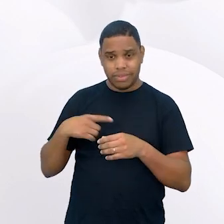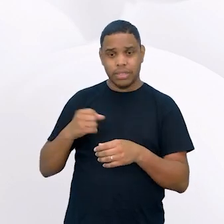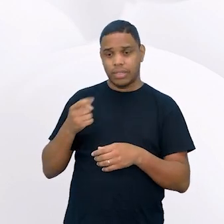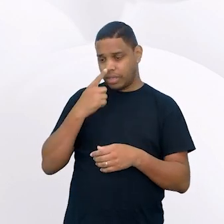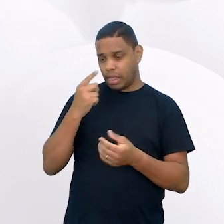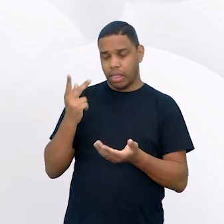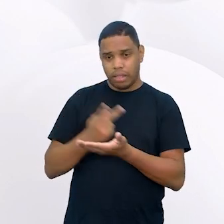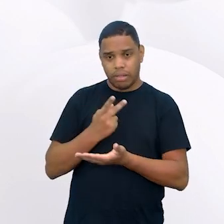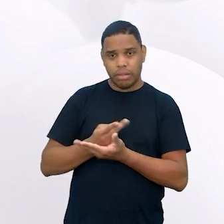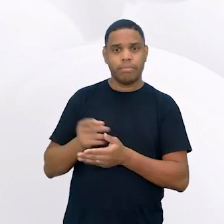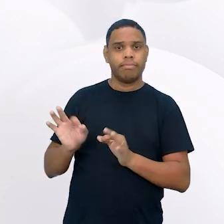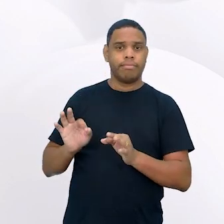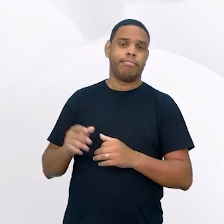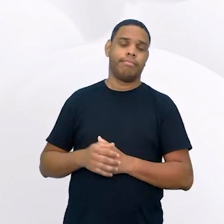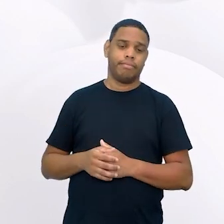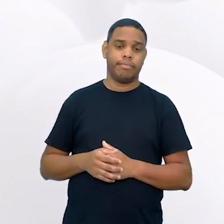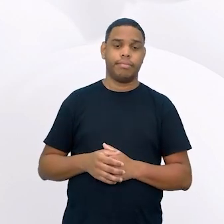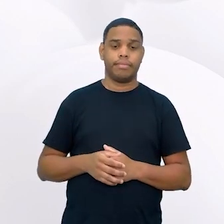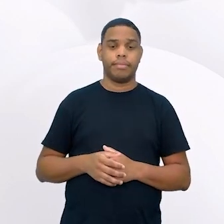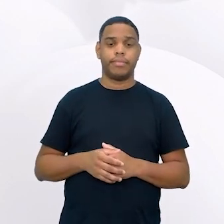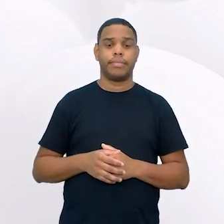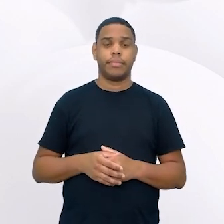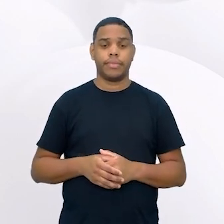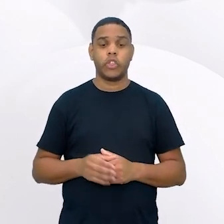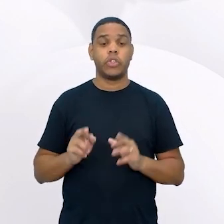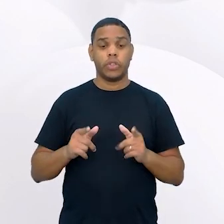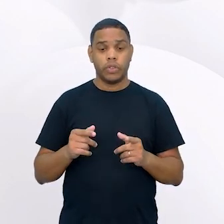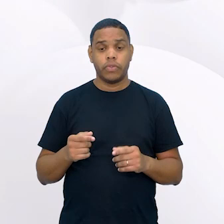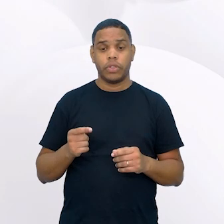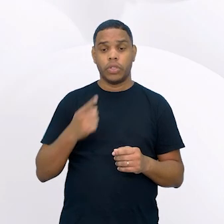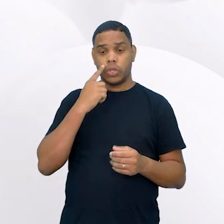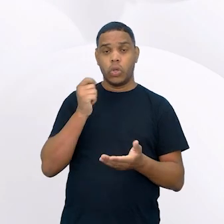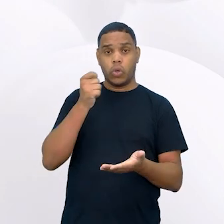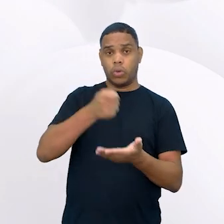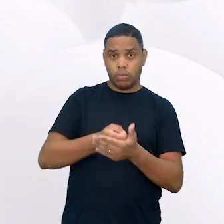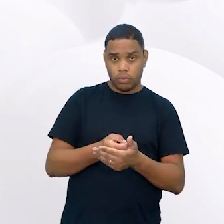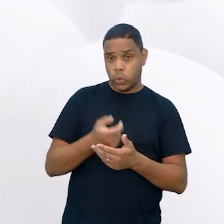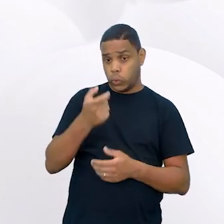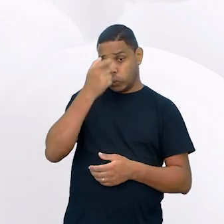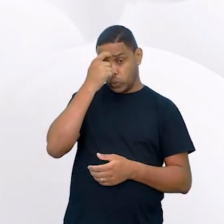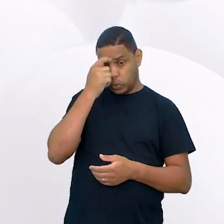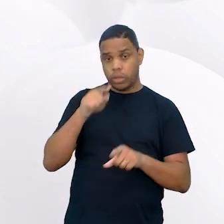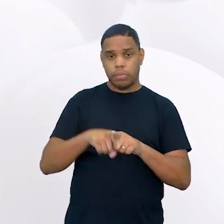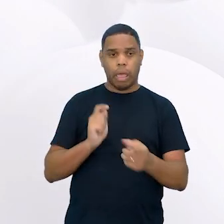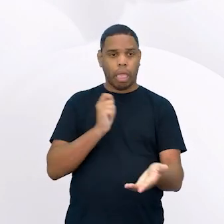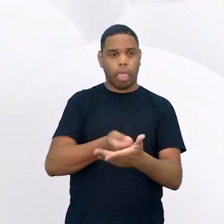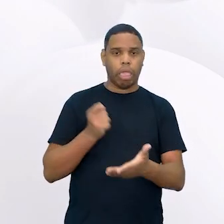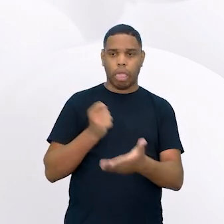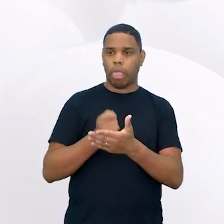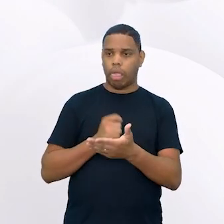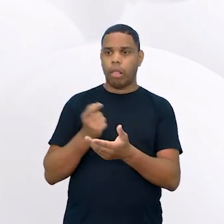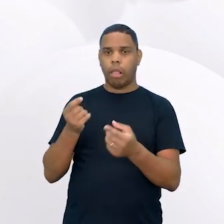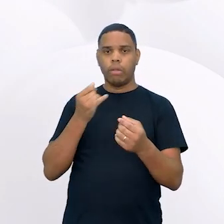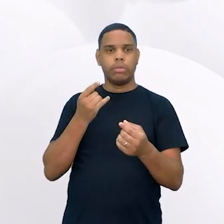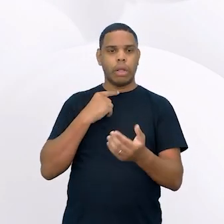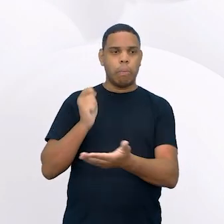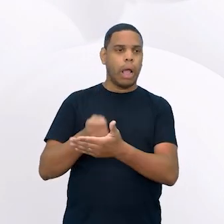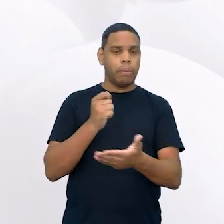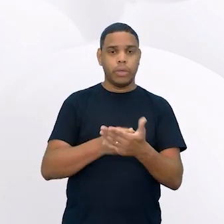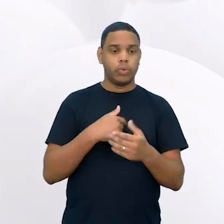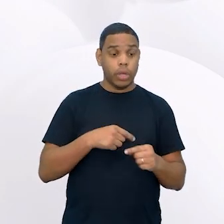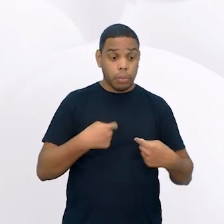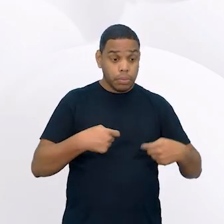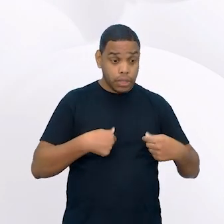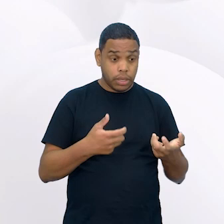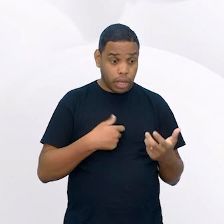descartada é porque ela foi mal projetada. A diferença do consumo consciente com o consumismo, quer dizer, a gente saber o que a gente precisa